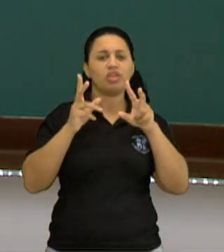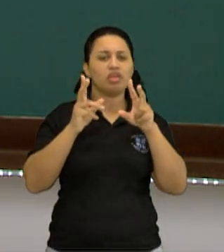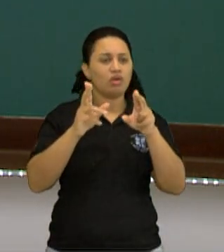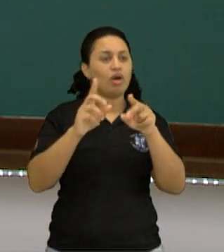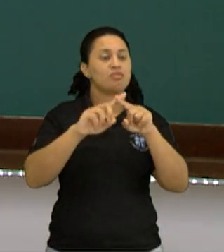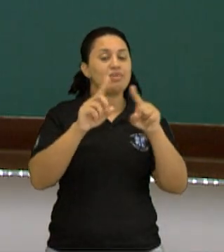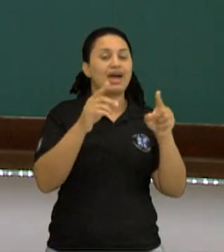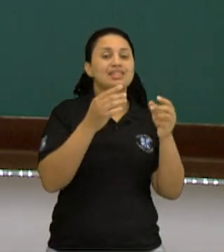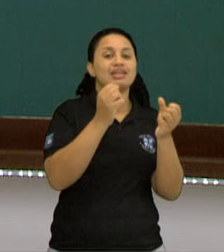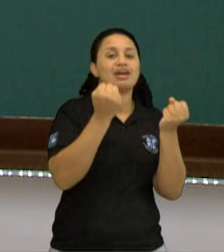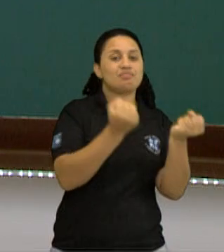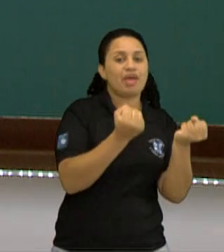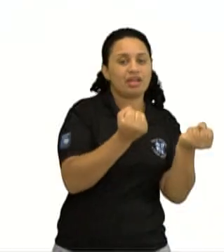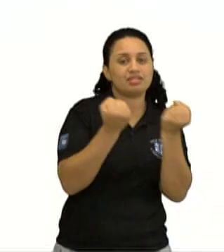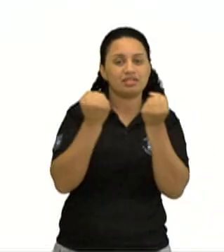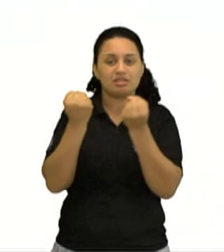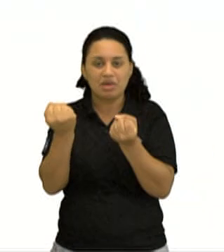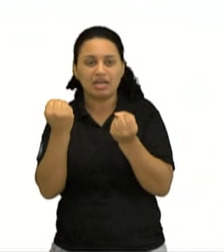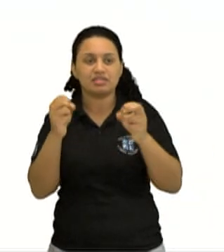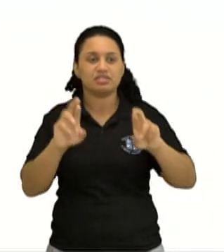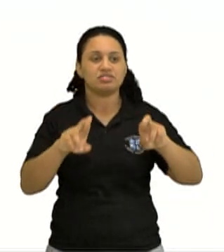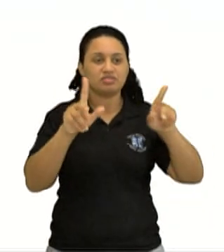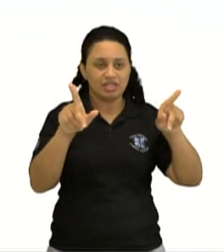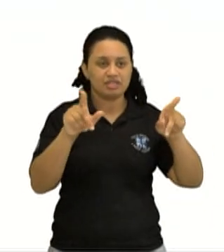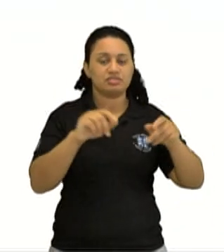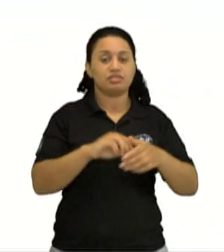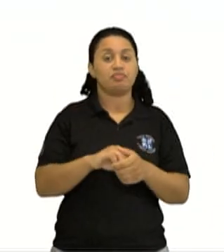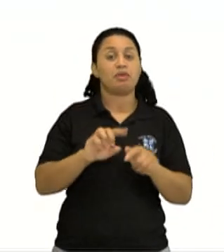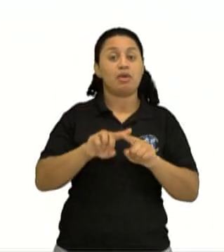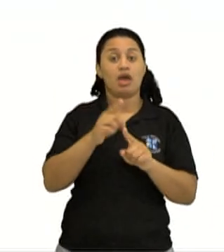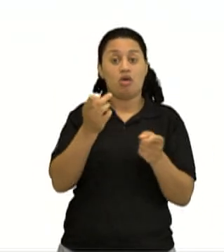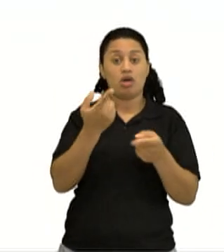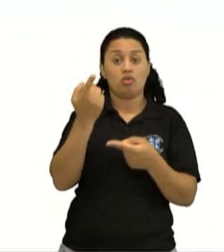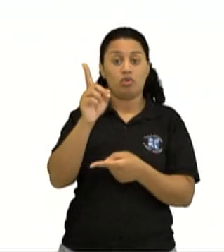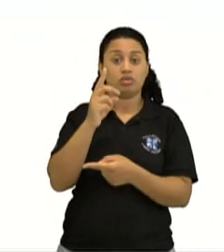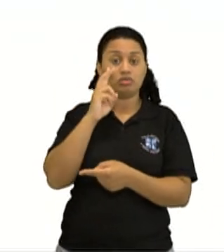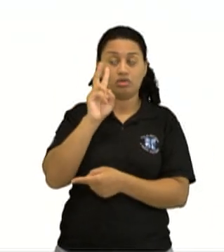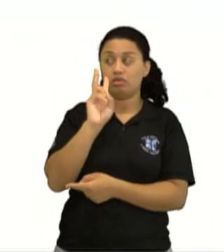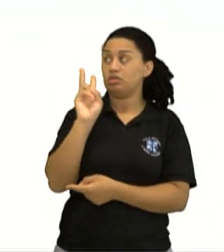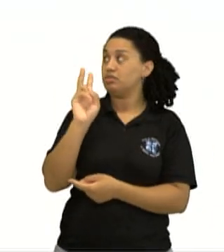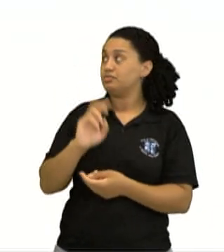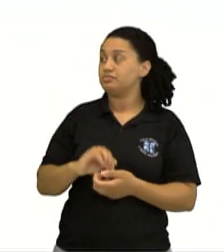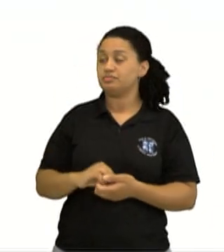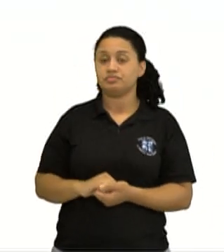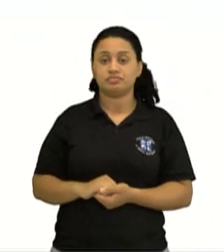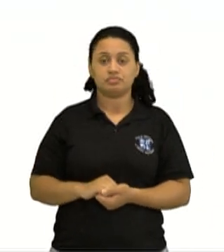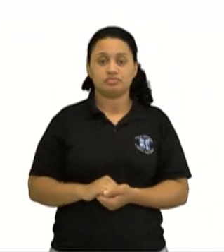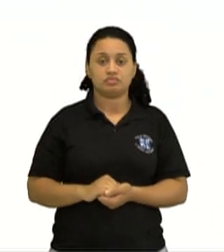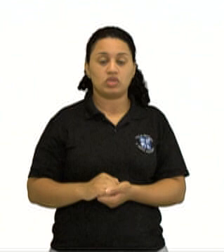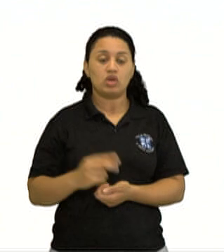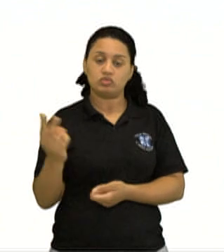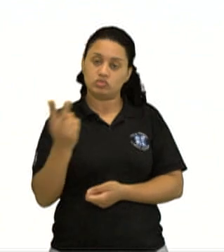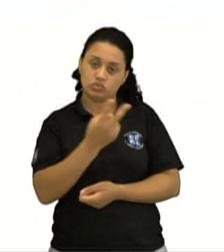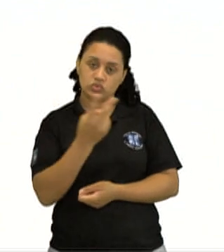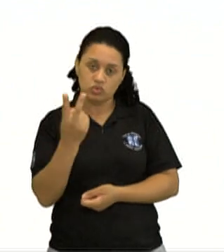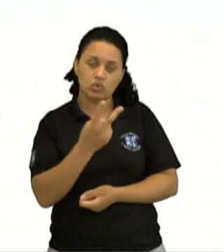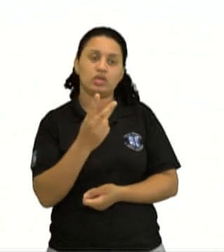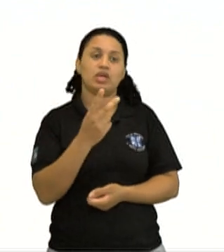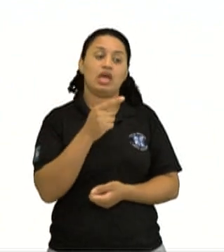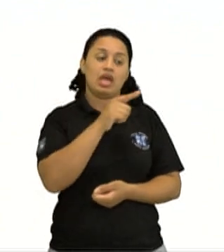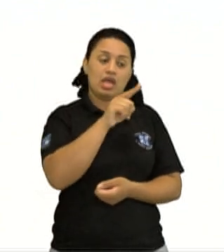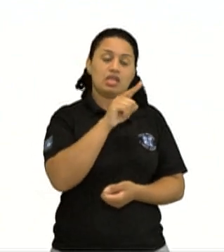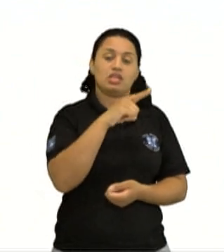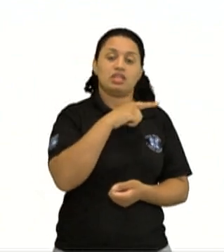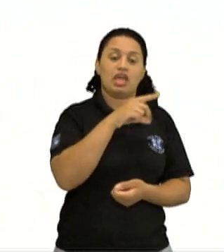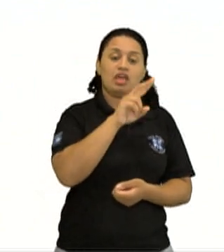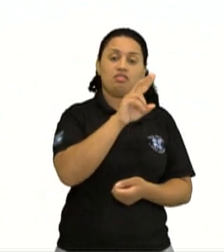são diferentes, certo? E agora, nessa situação aqui, eu percebo que eu tenho um veículo com maior velocidade, que é